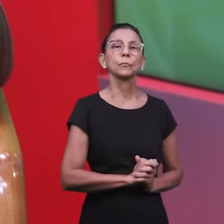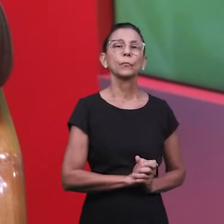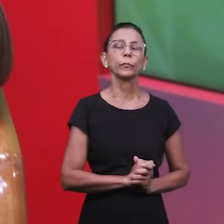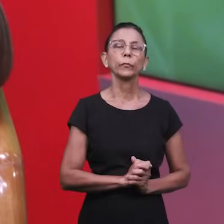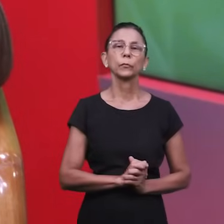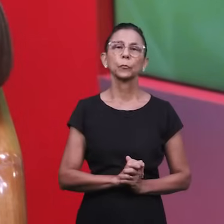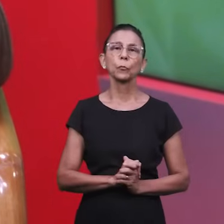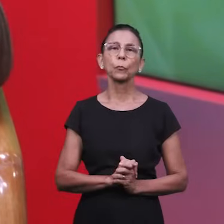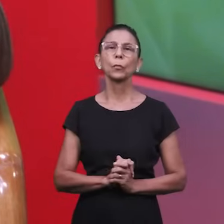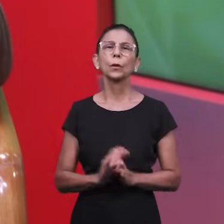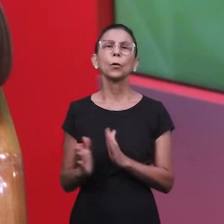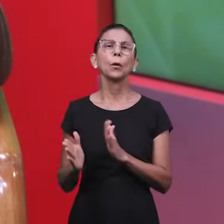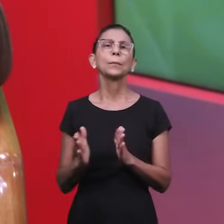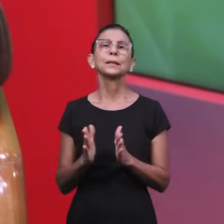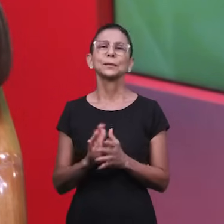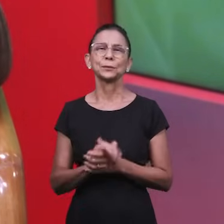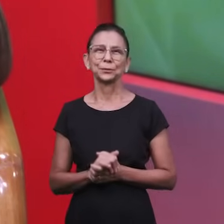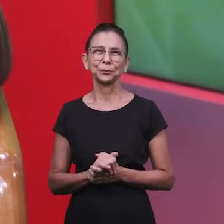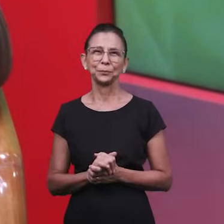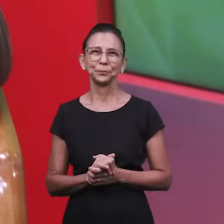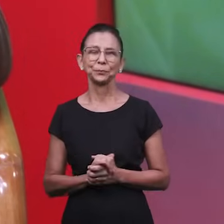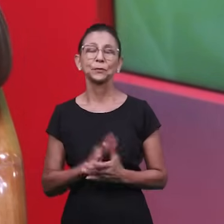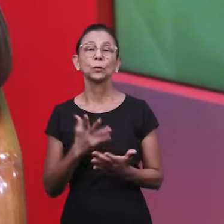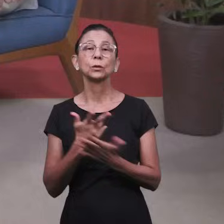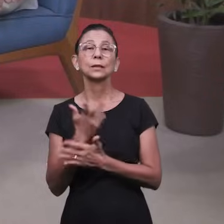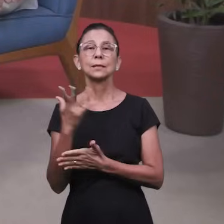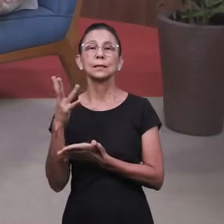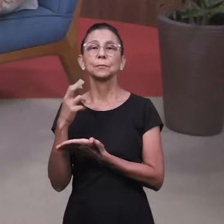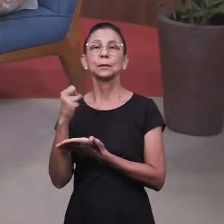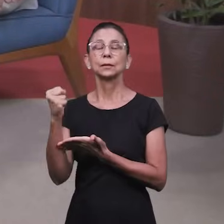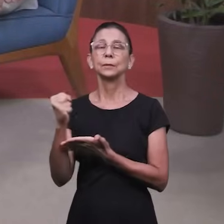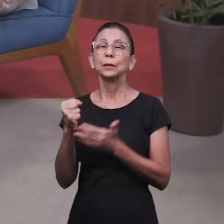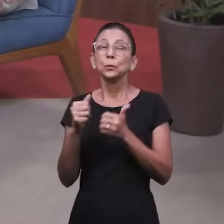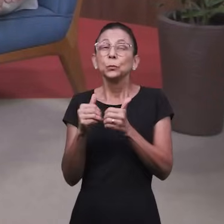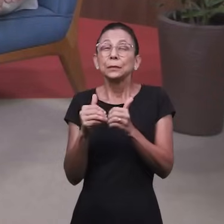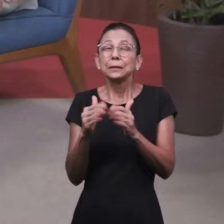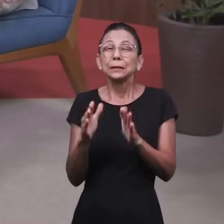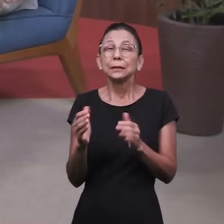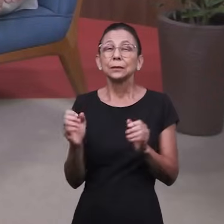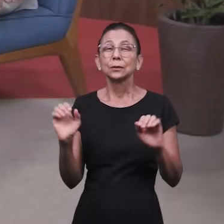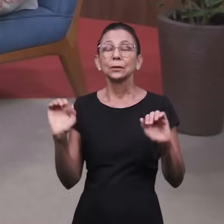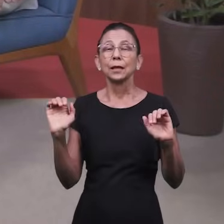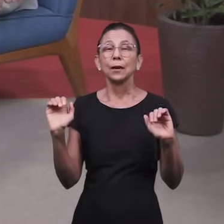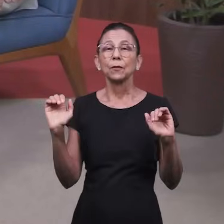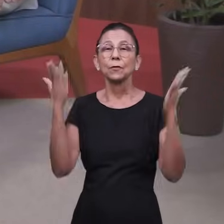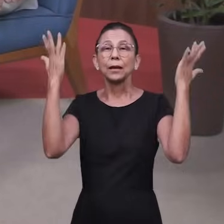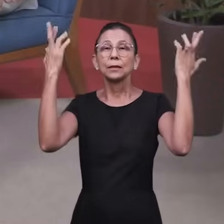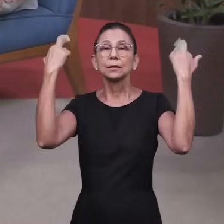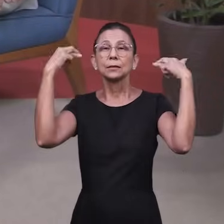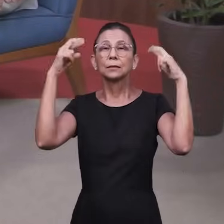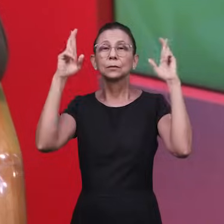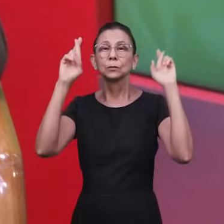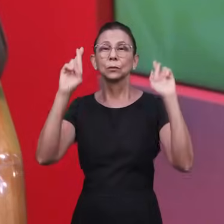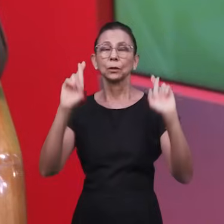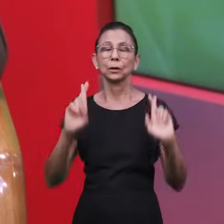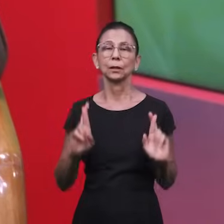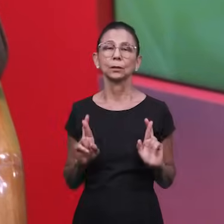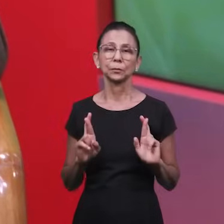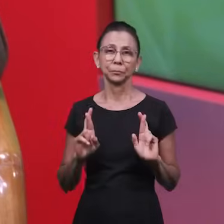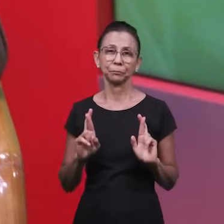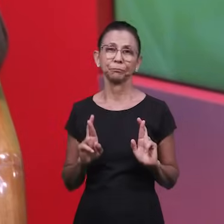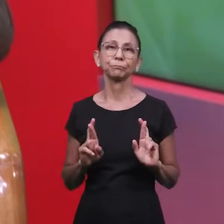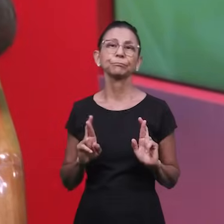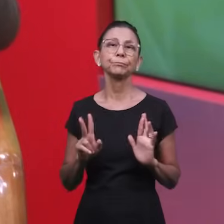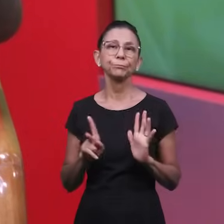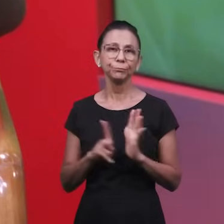início desta grande festa que é as bodas do Cordeiro. Então,